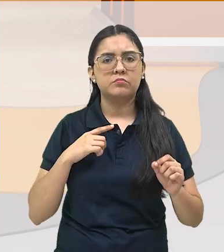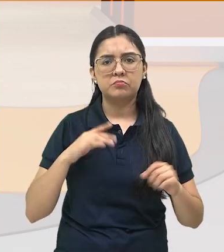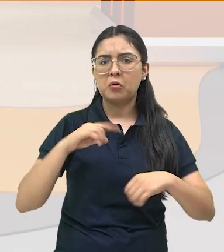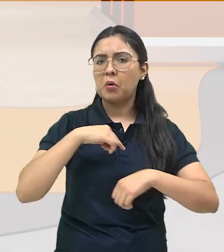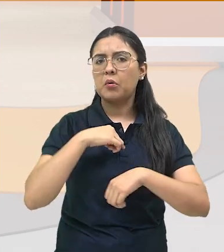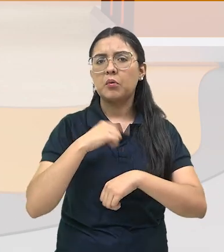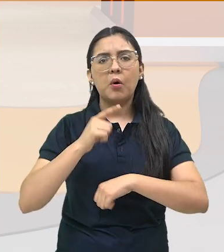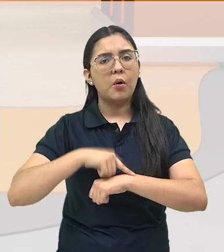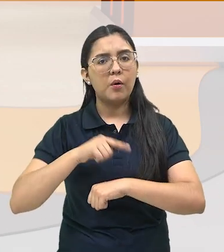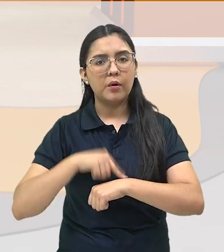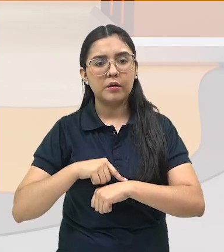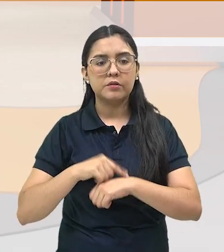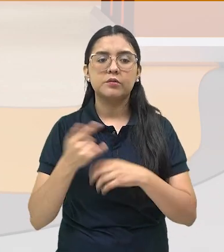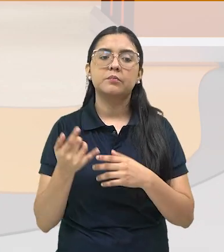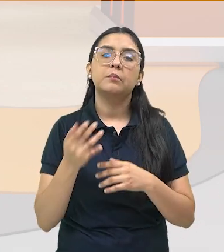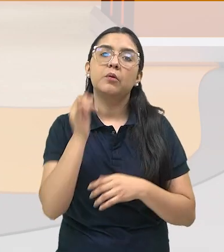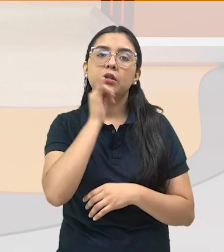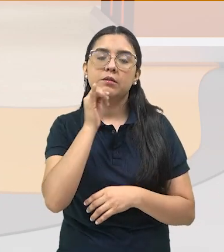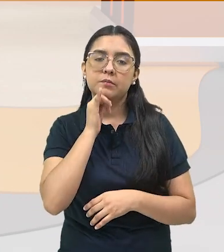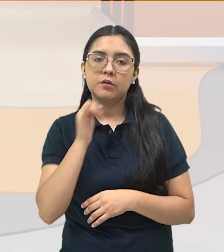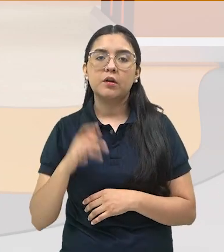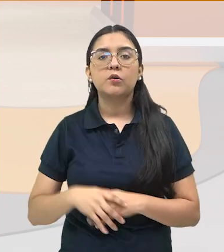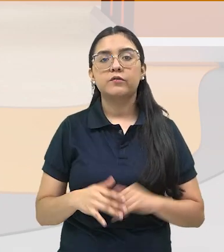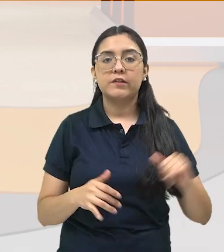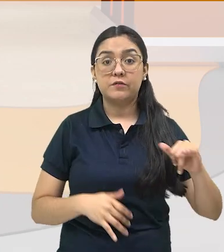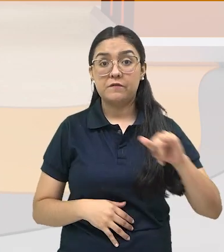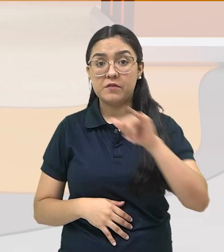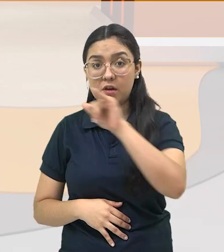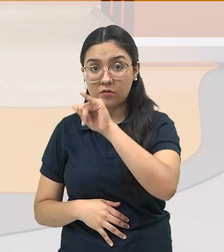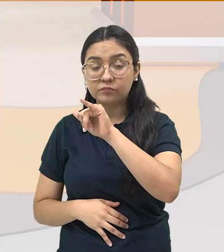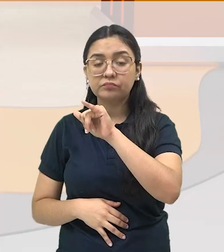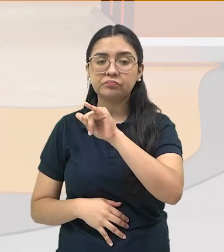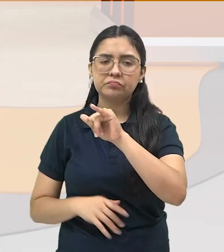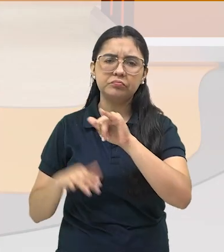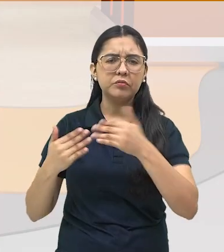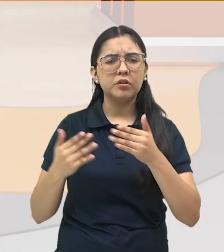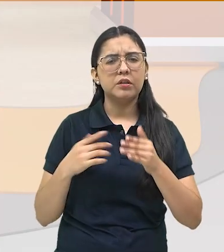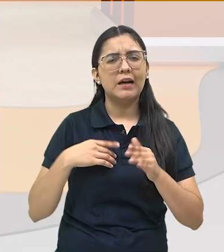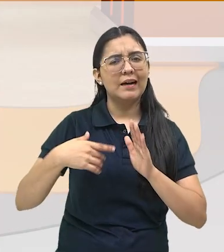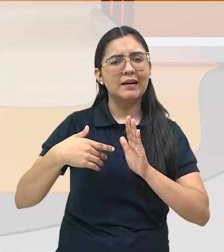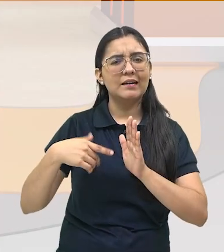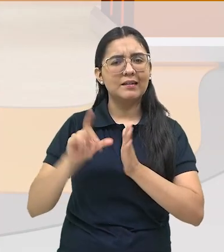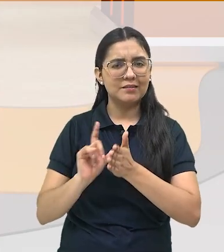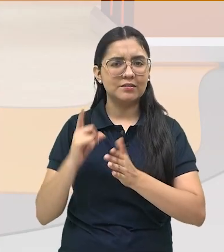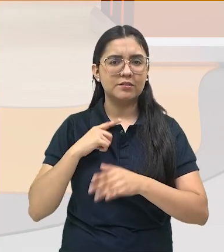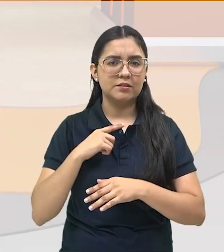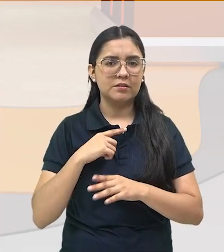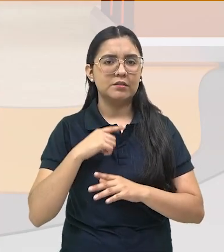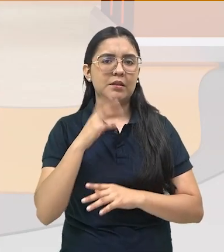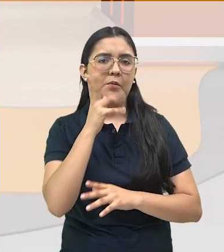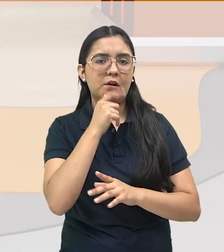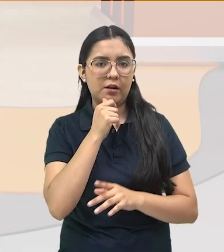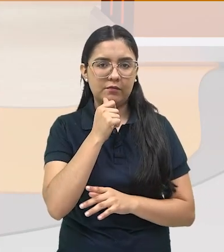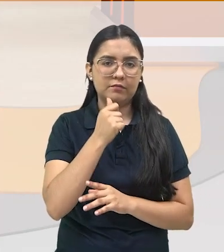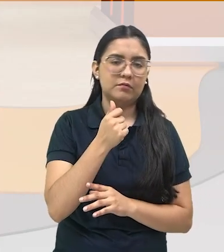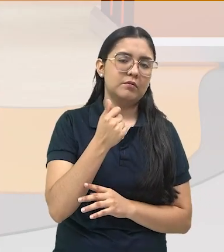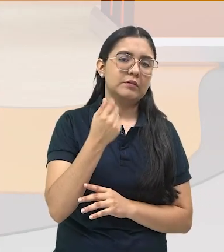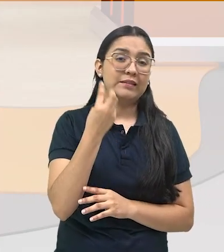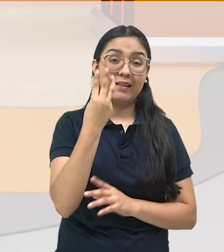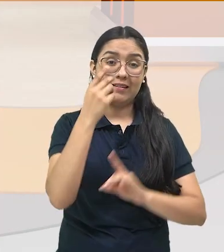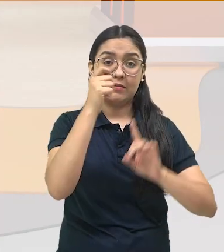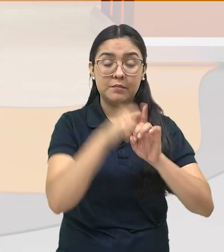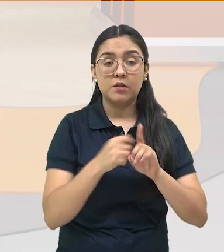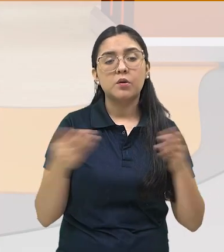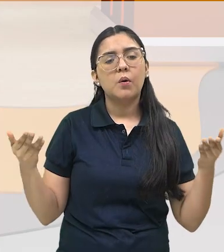de horas, quando você utiliza, por exemplo, os aviões. Então, aquilo que demorava 44 dias ou até 3 meses, hoje